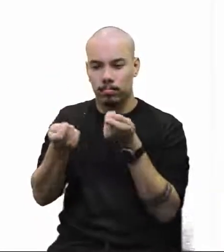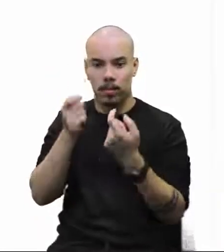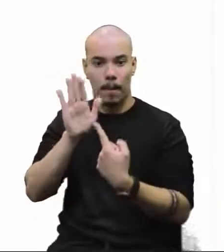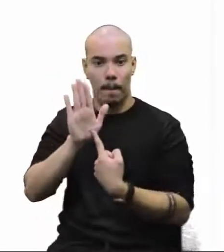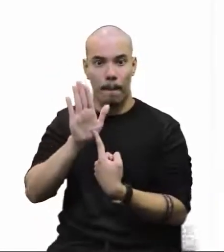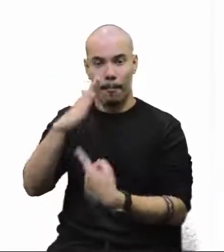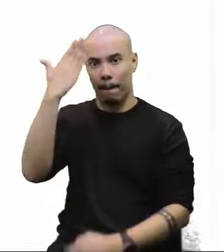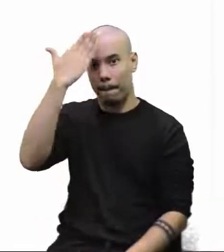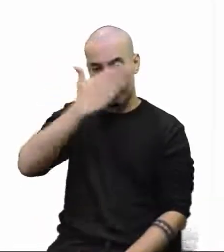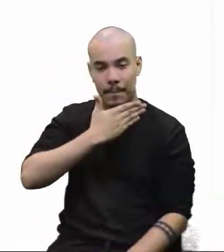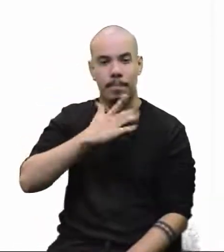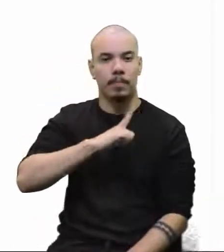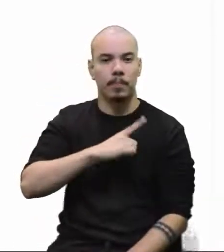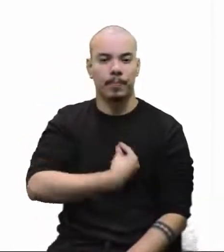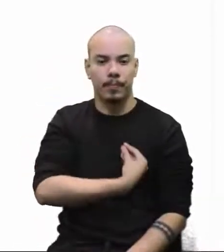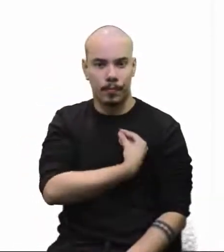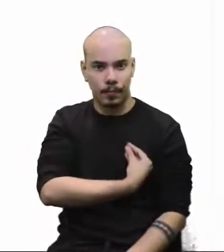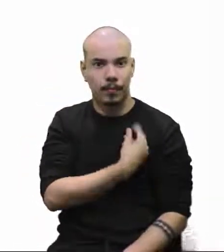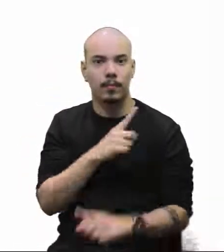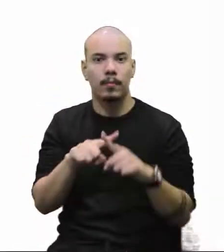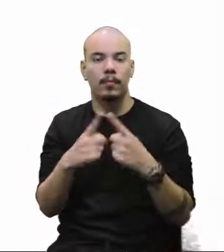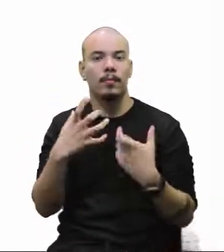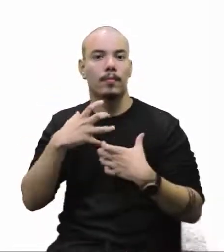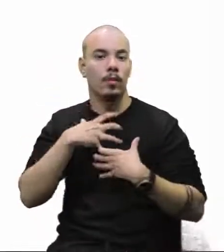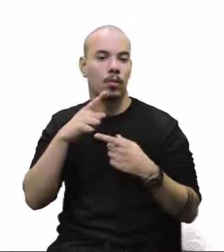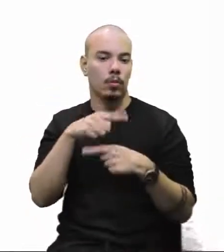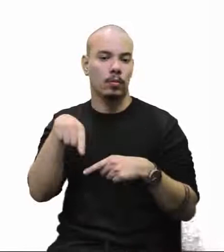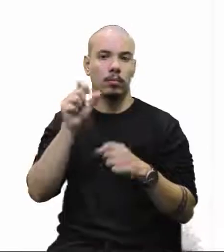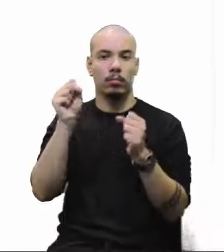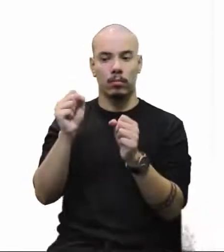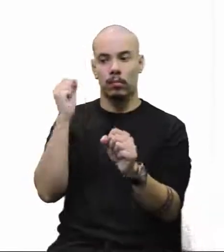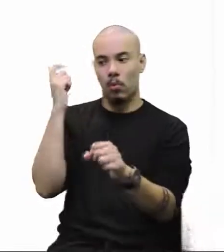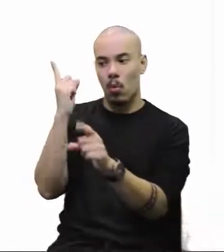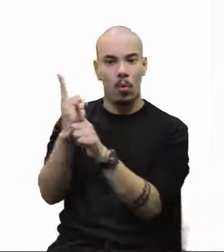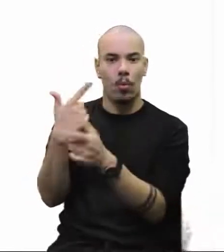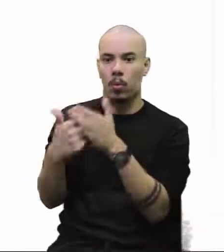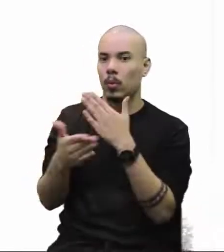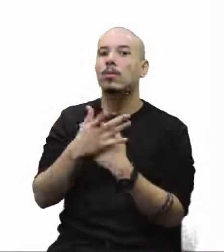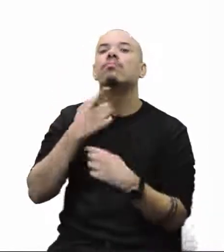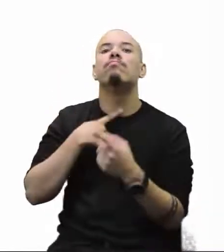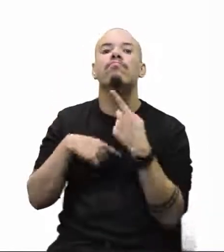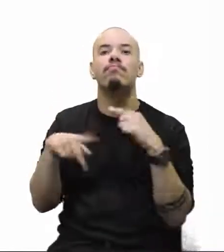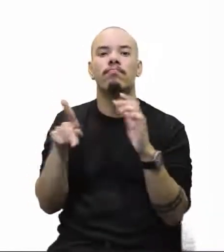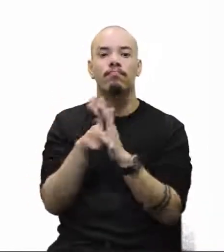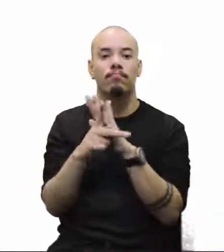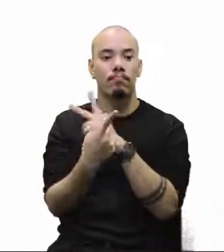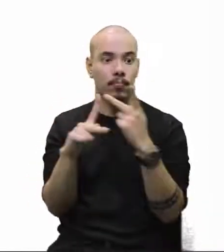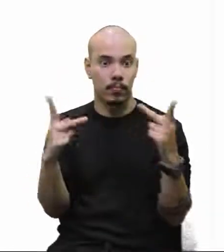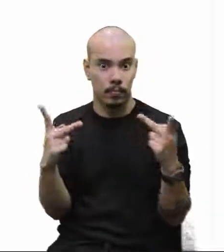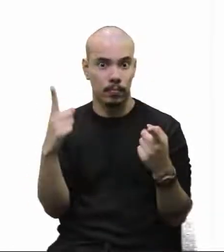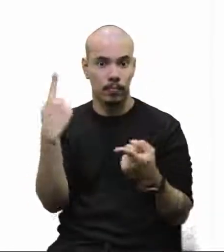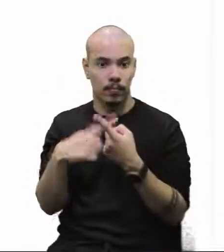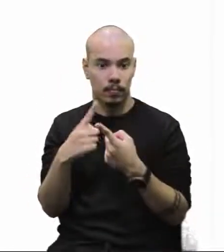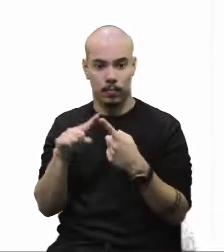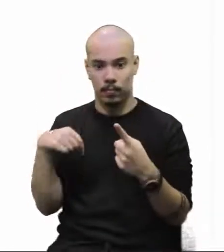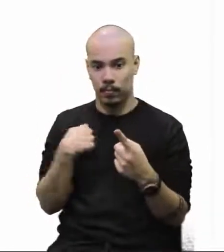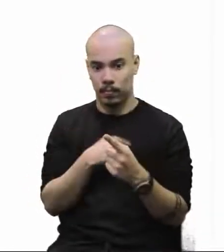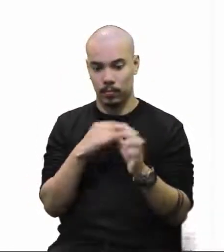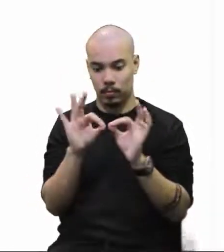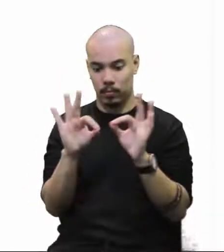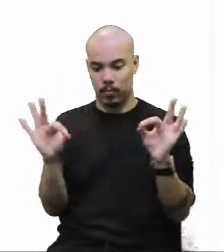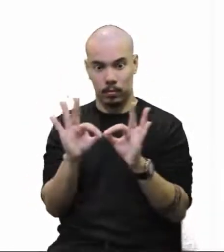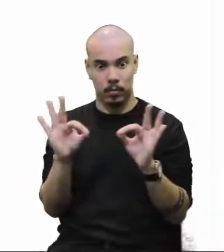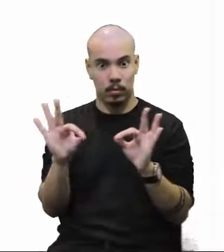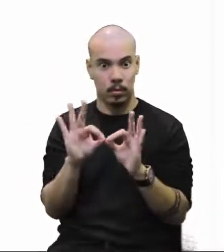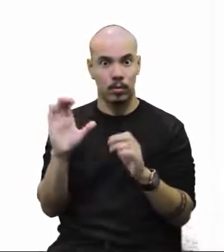elas existem de uma forma que você pode encontrar o que você deseja. Até porque, Mac, a gente mede a corrente elétrica, não mede